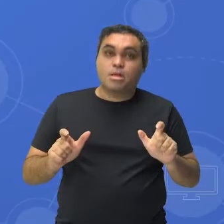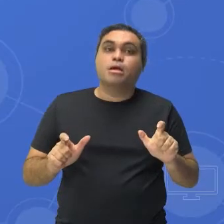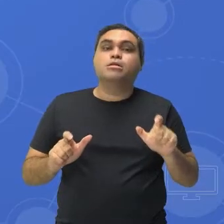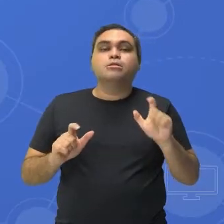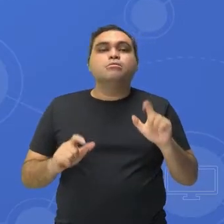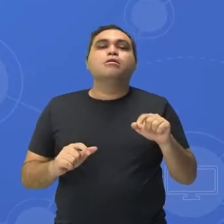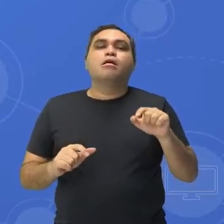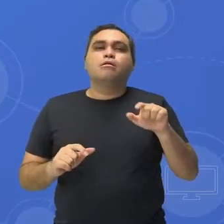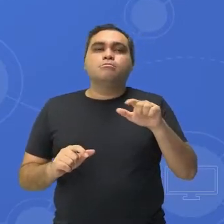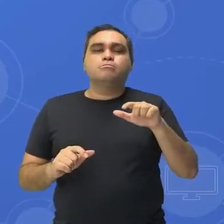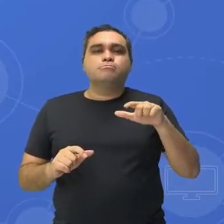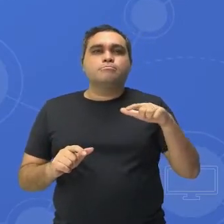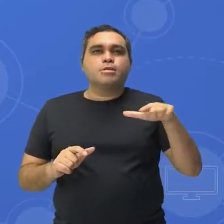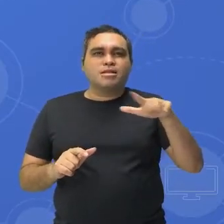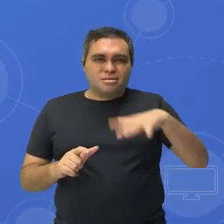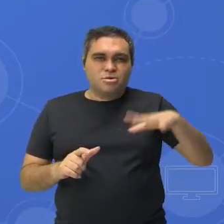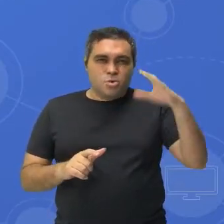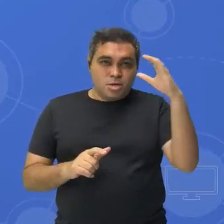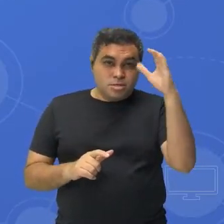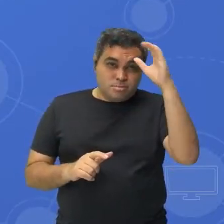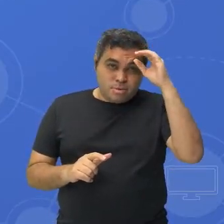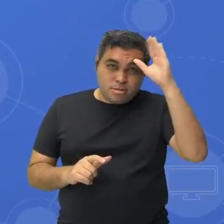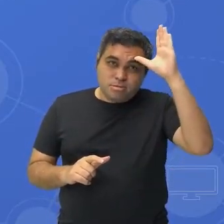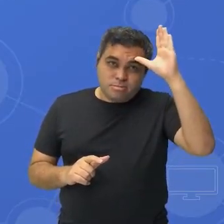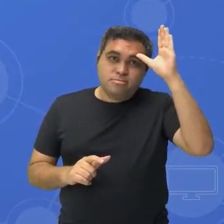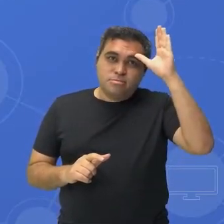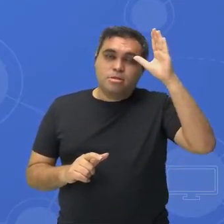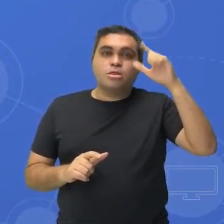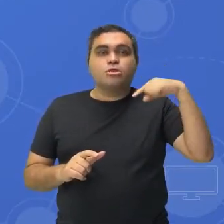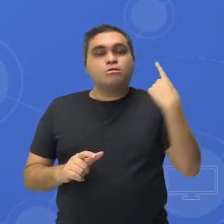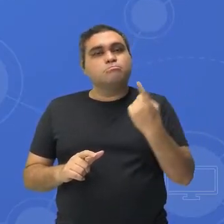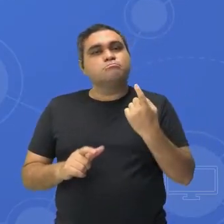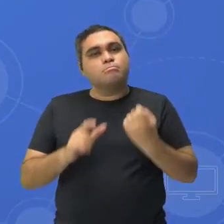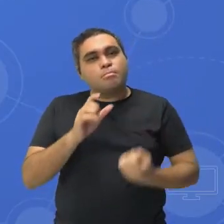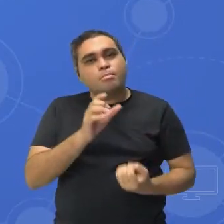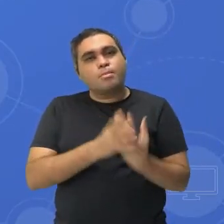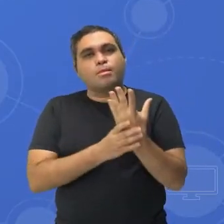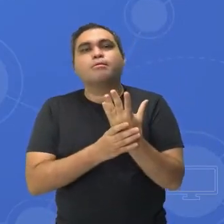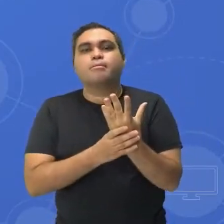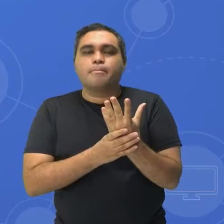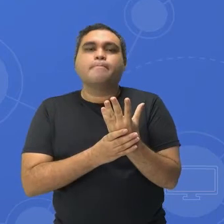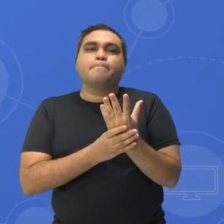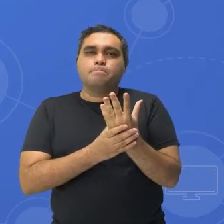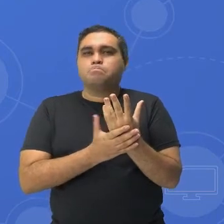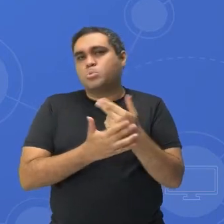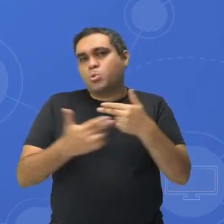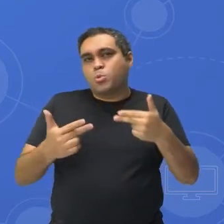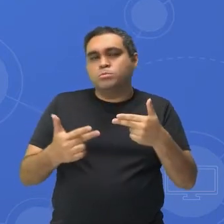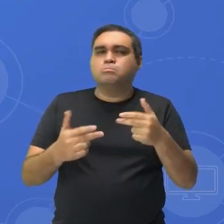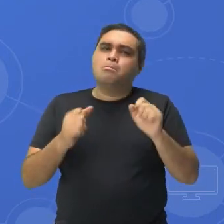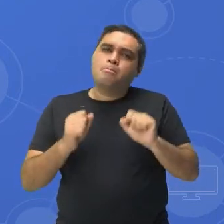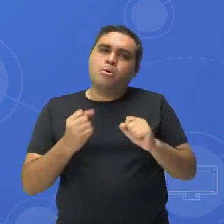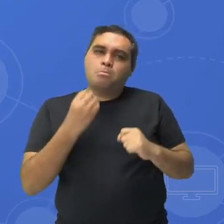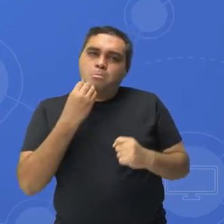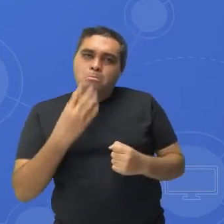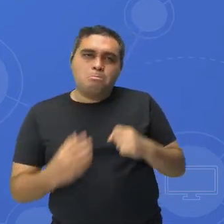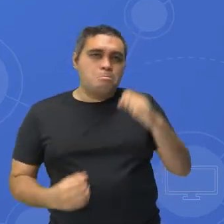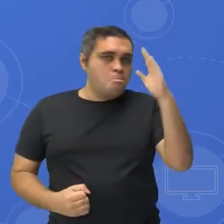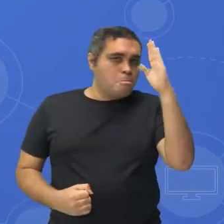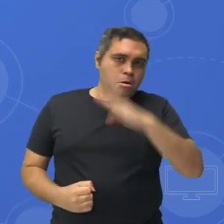vamos produzir algo que possa ser para o bem ou para o mal da